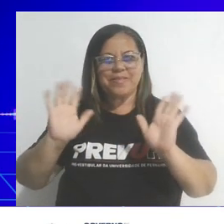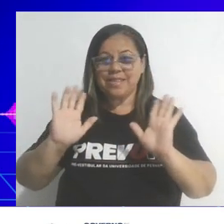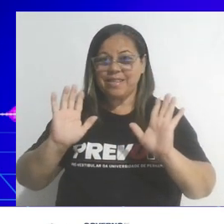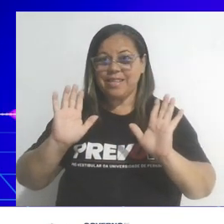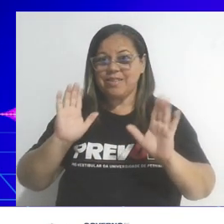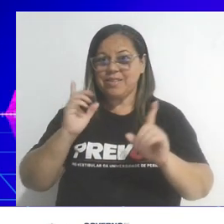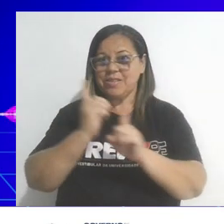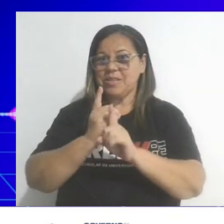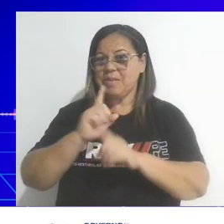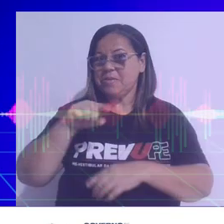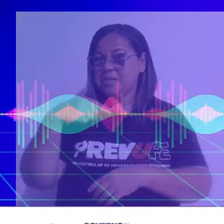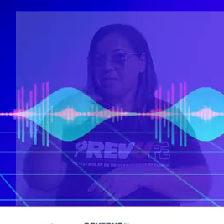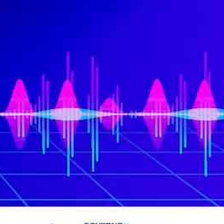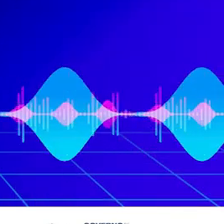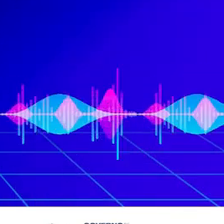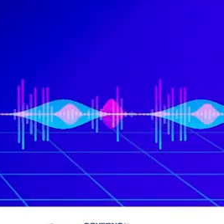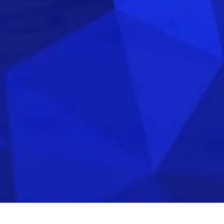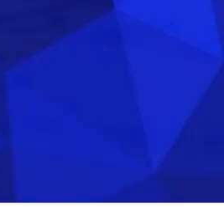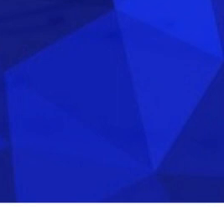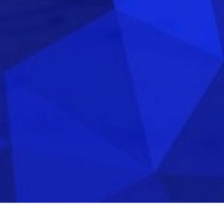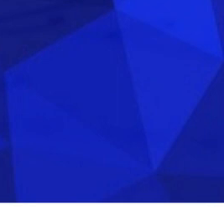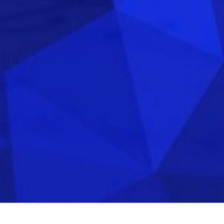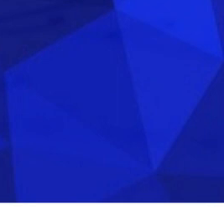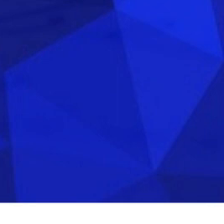pessoal e até o próximo